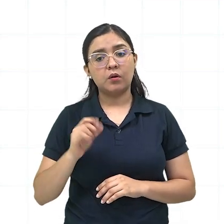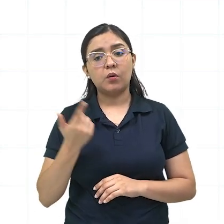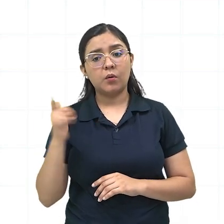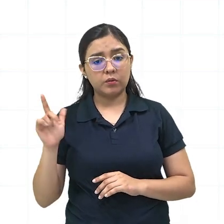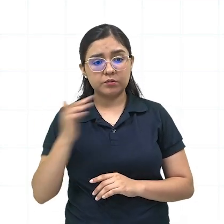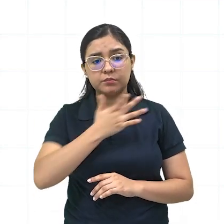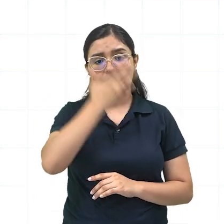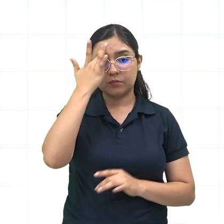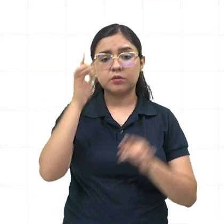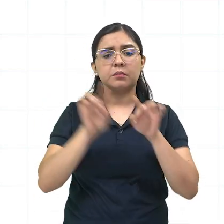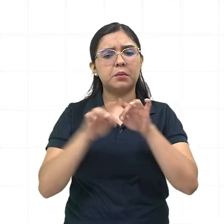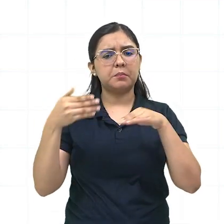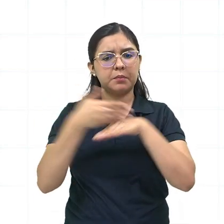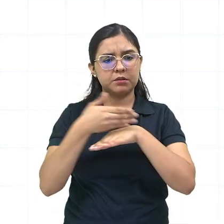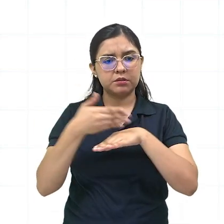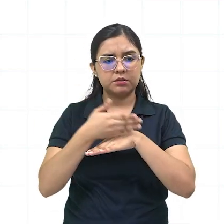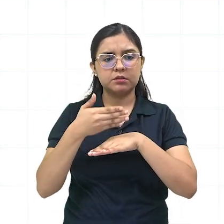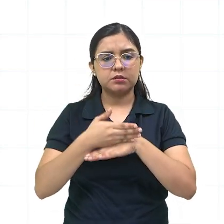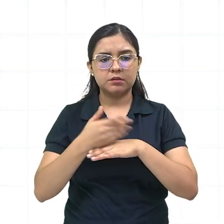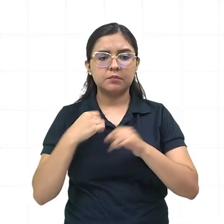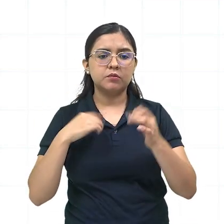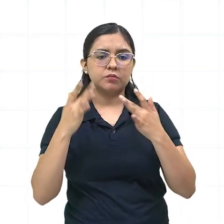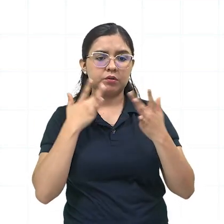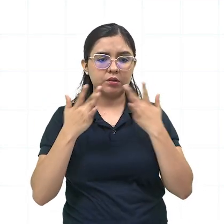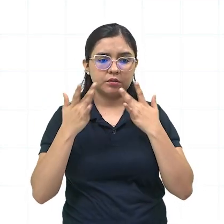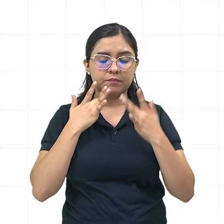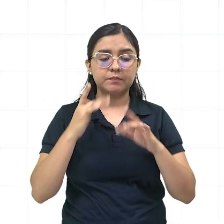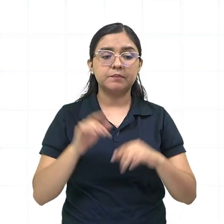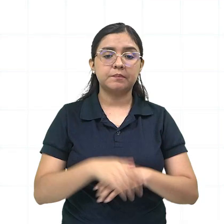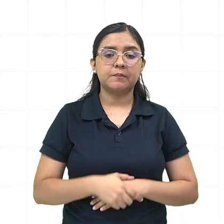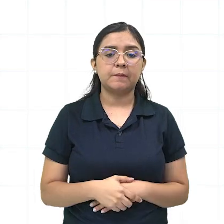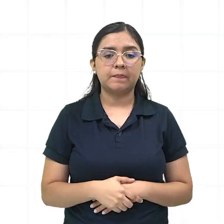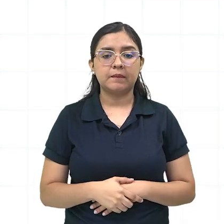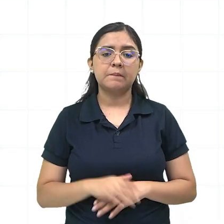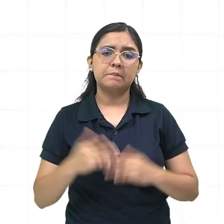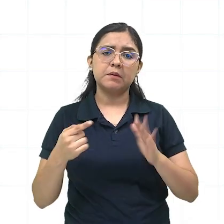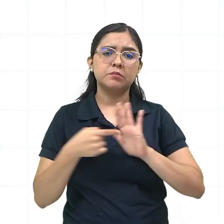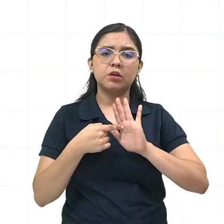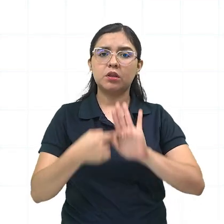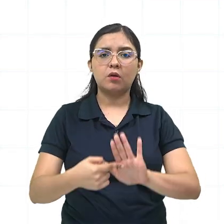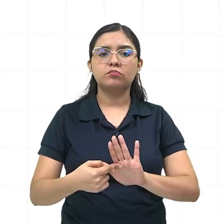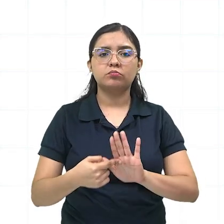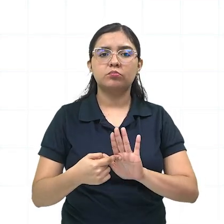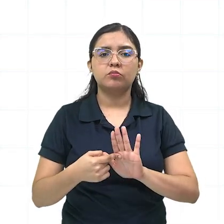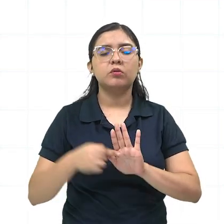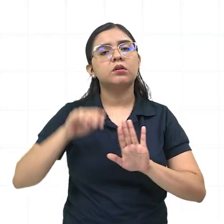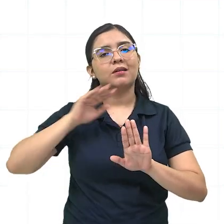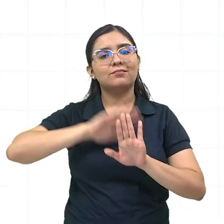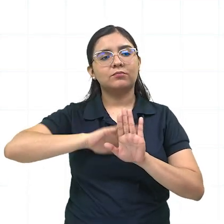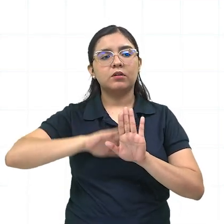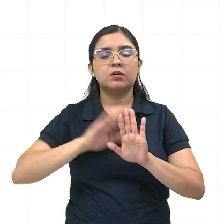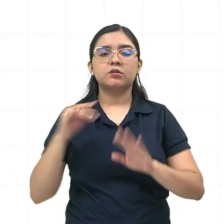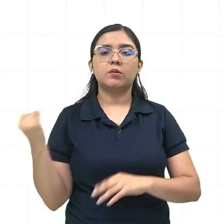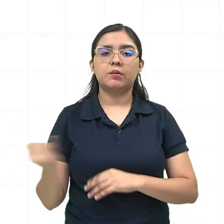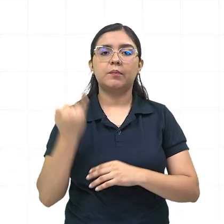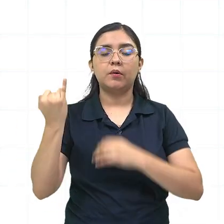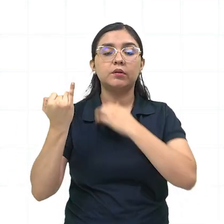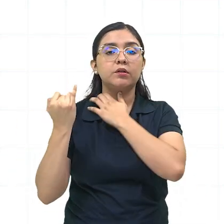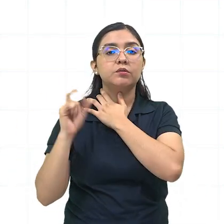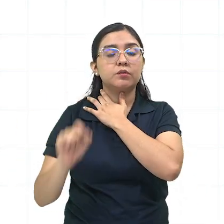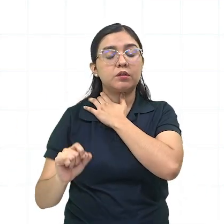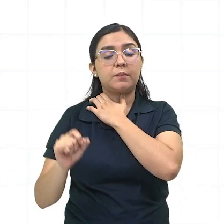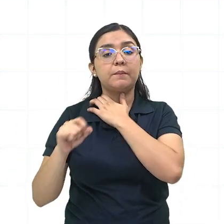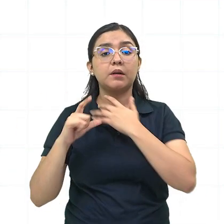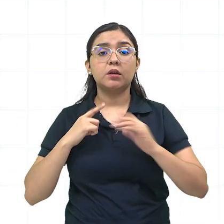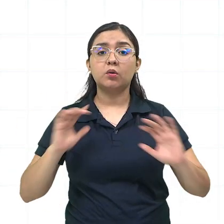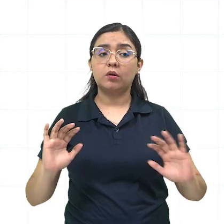Outras pessoas também participam de uma peça. E mesmo que não apareçam, são fundamentais para que